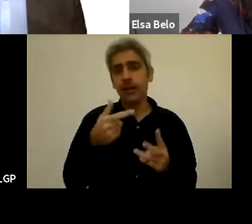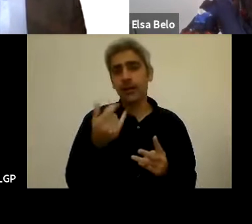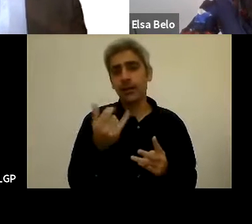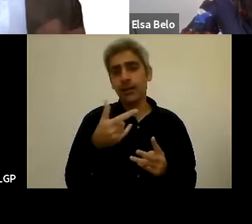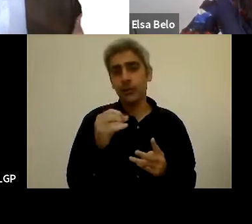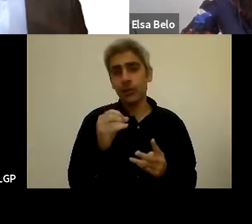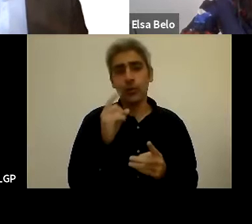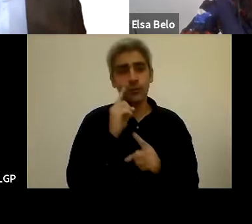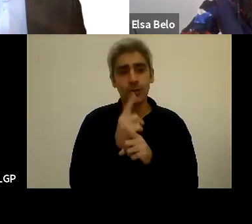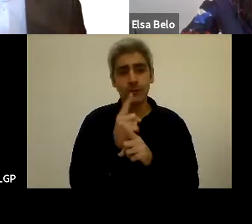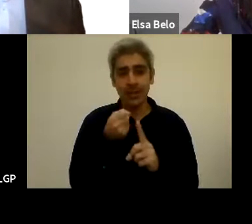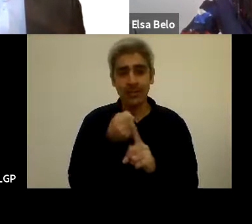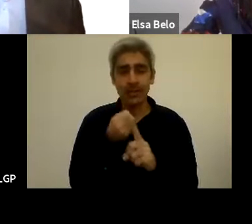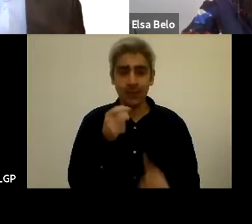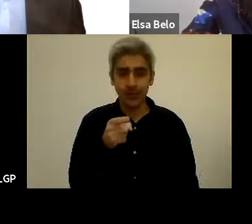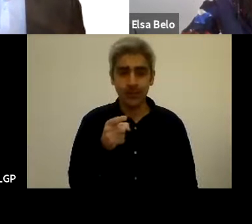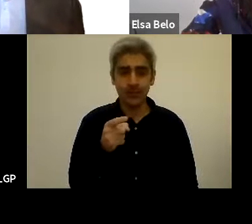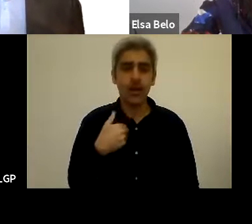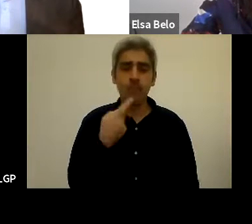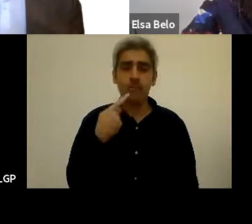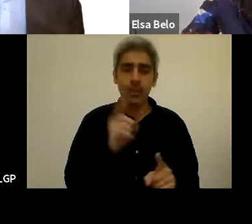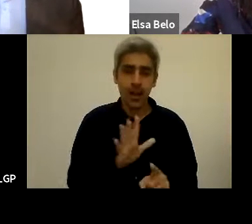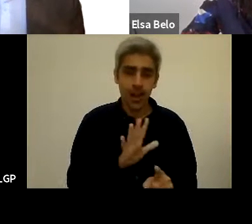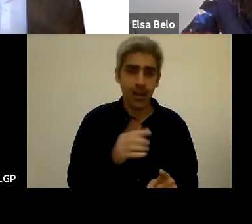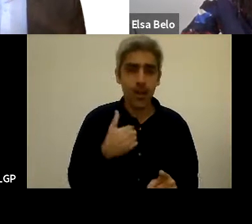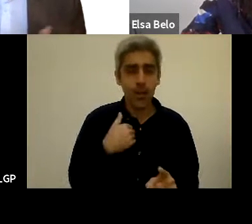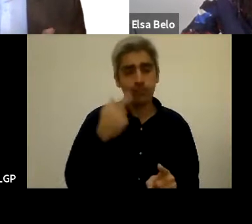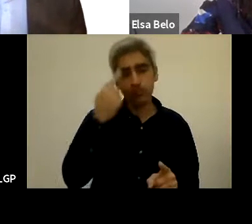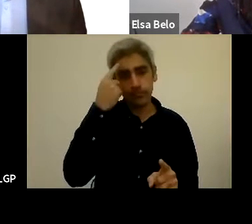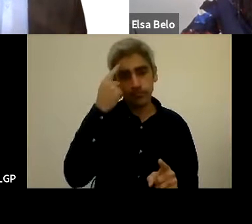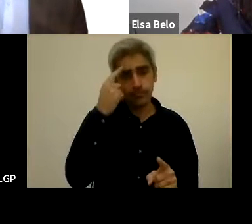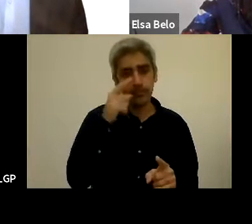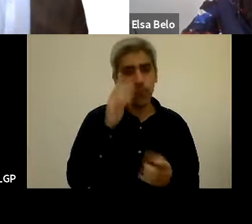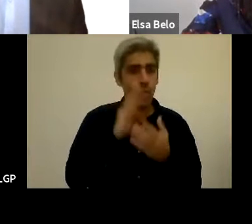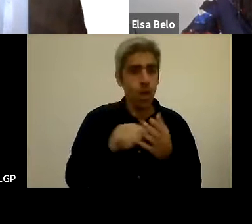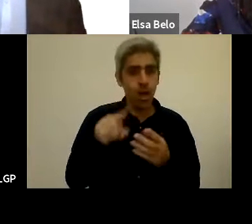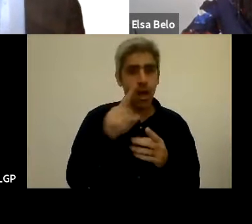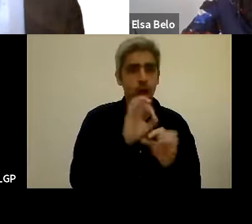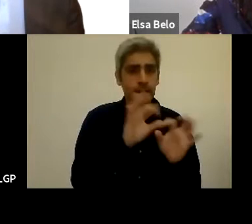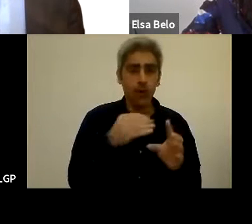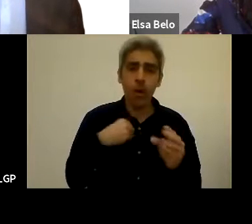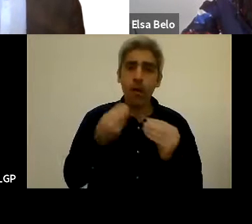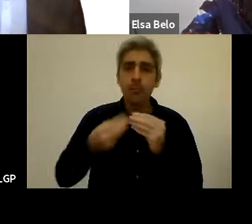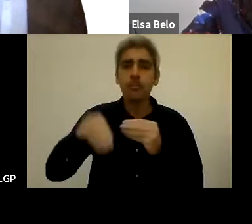desafio? Eu, para não me repetir, para não repetir os colegas, acrescentaria